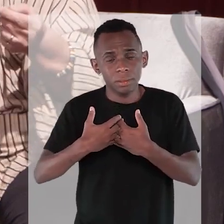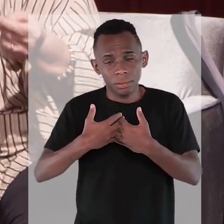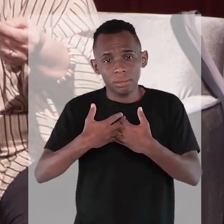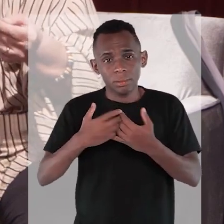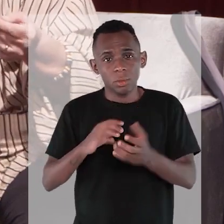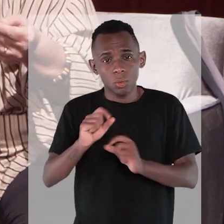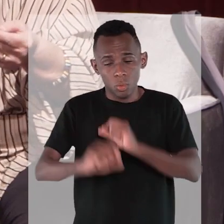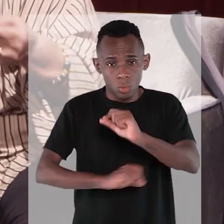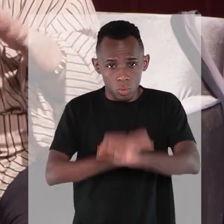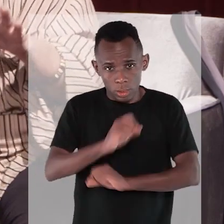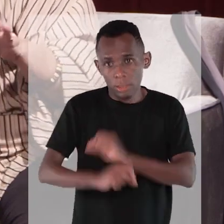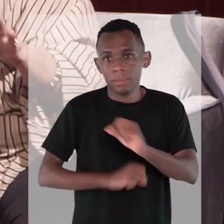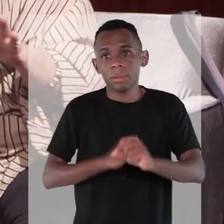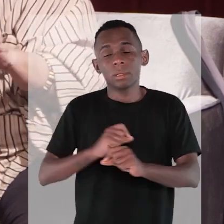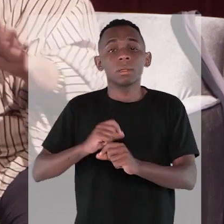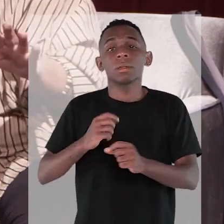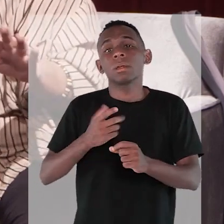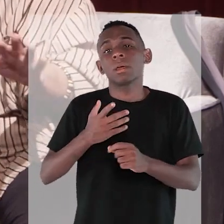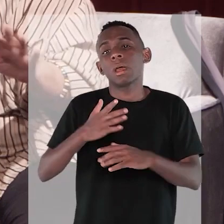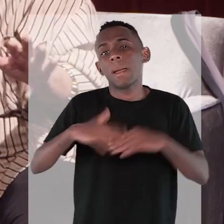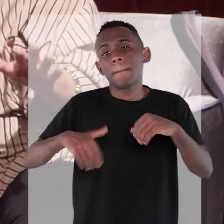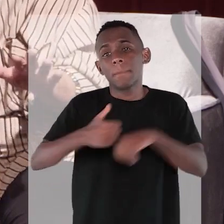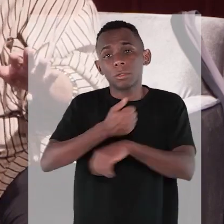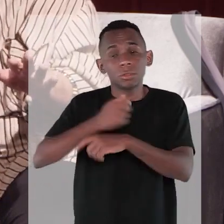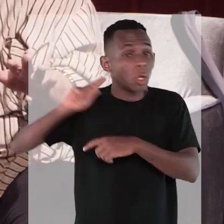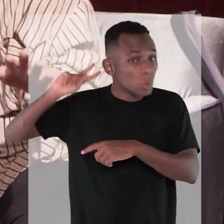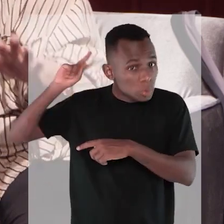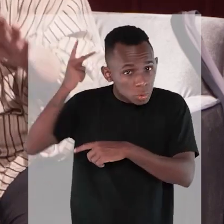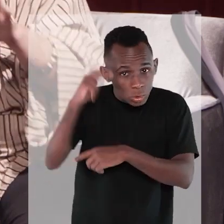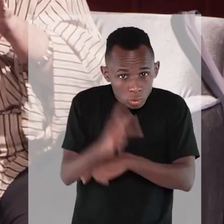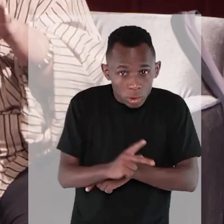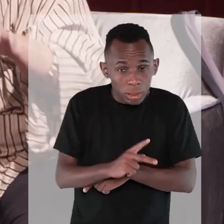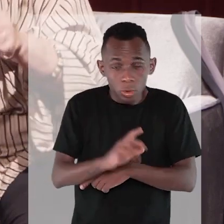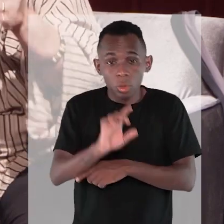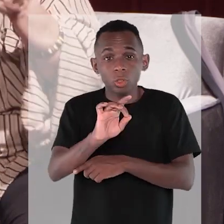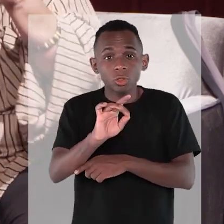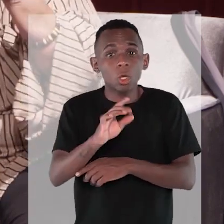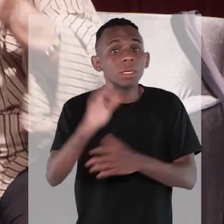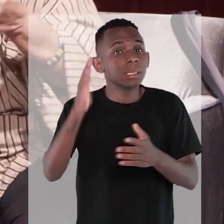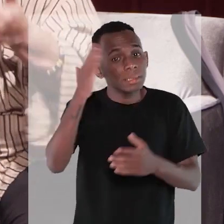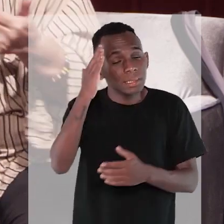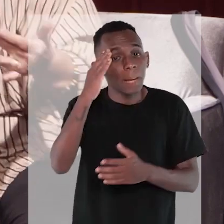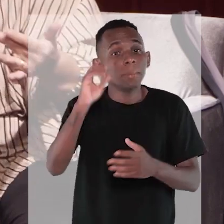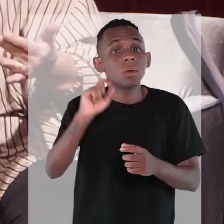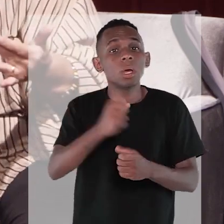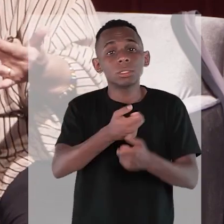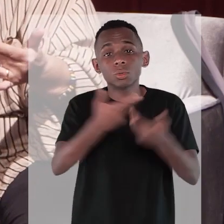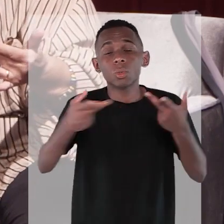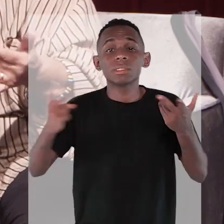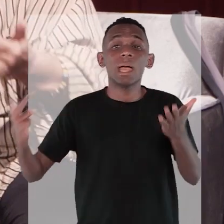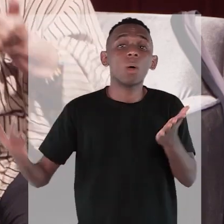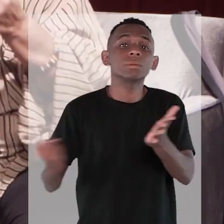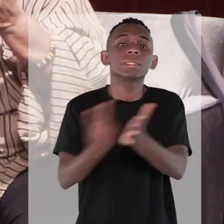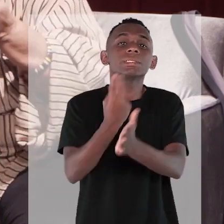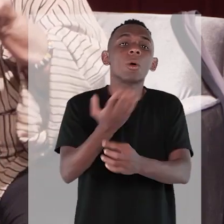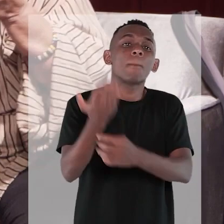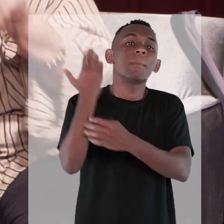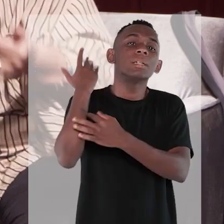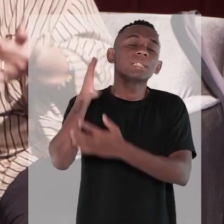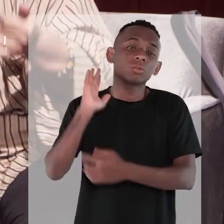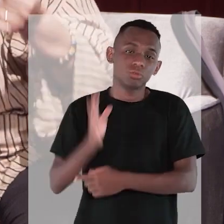acaba, né? E historiador só prevê o passado. Mas tem uma coisa que é importante,